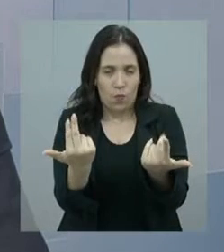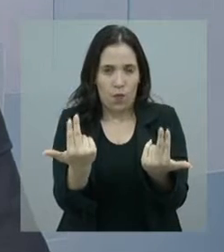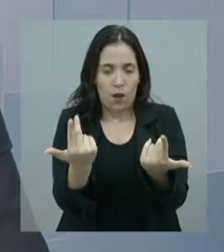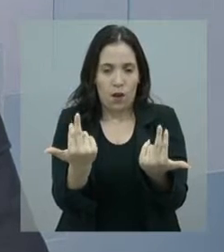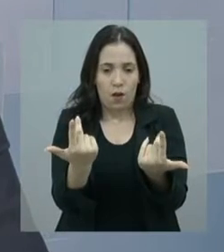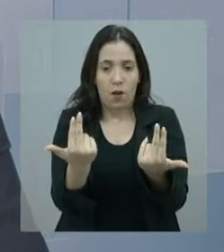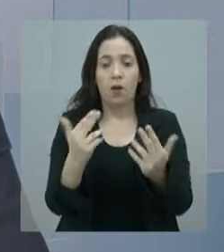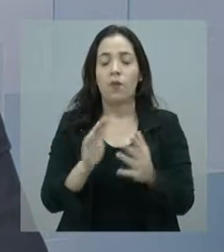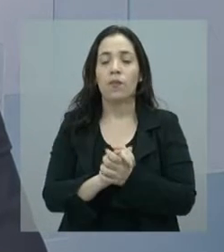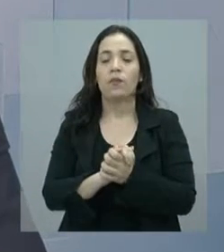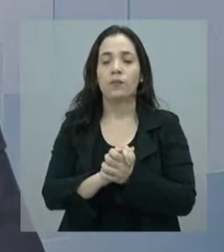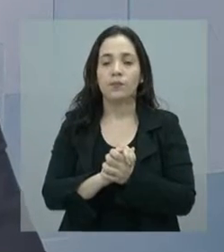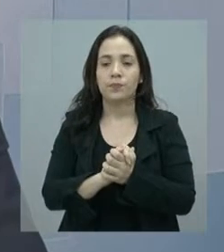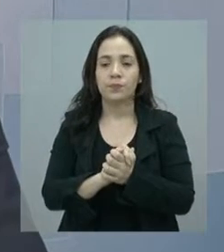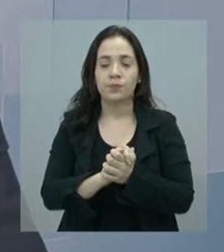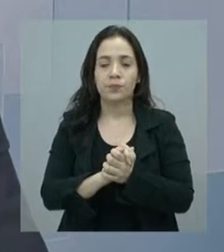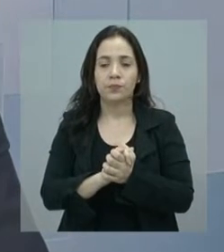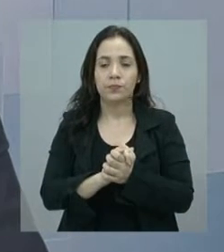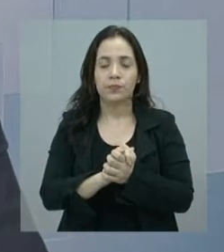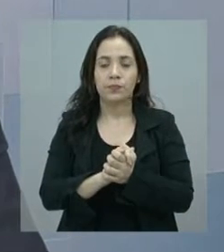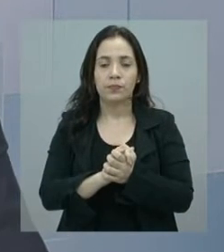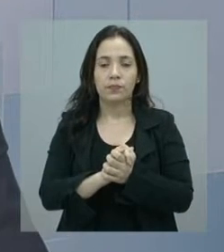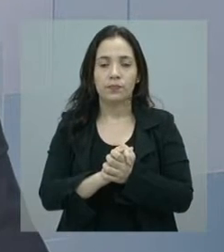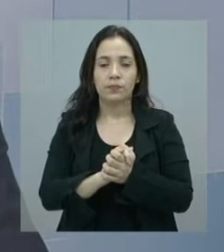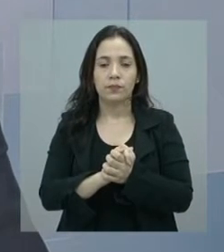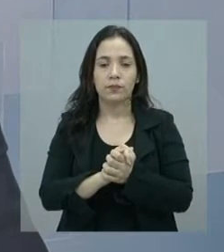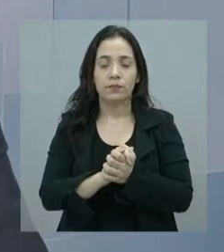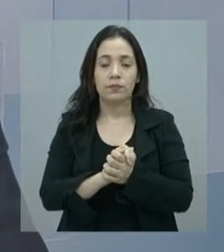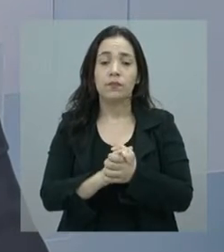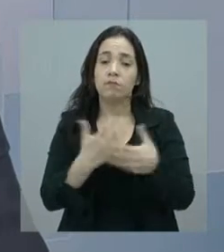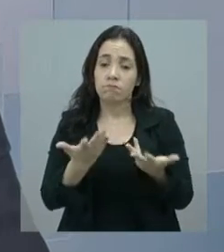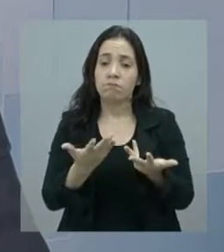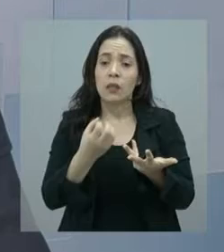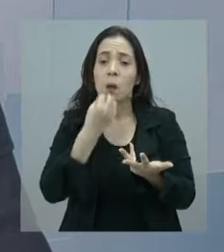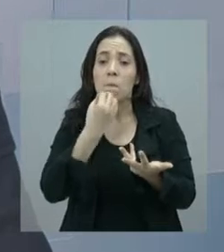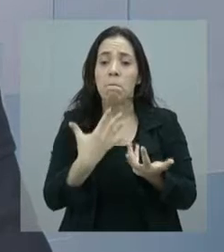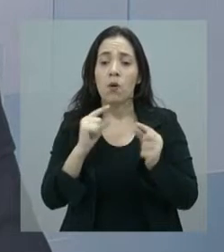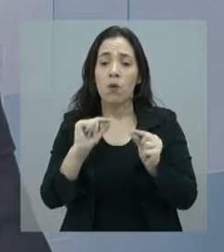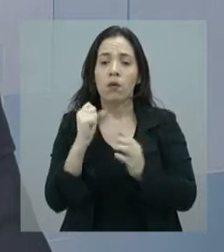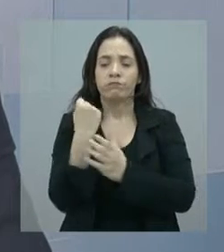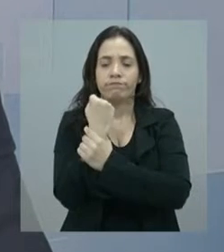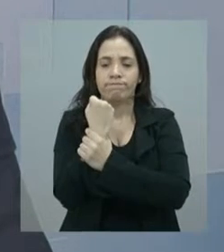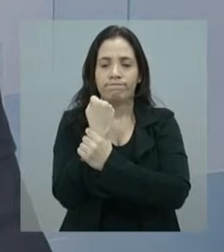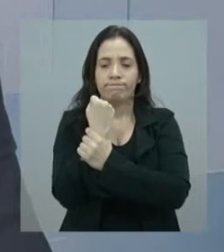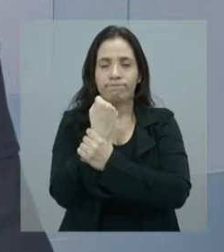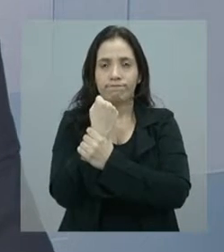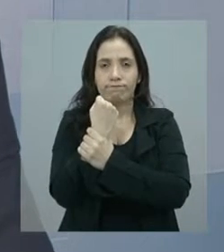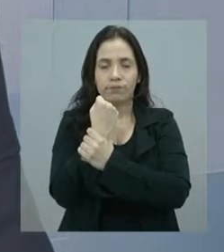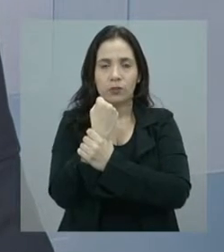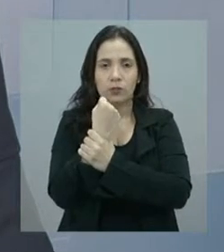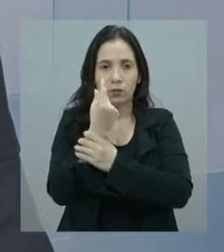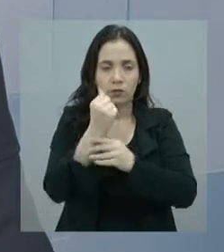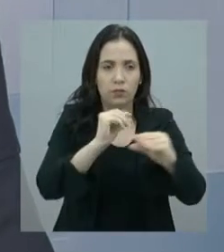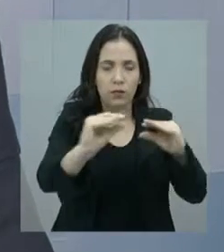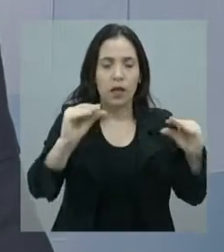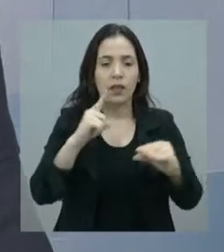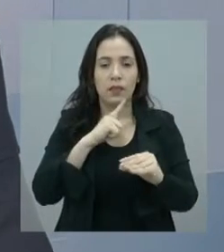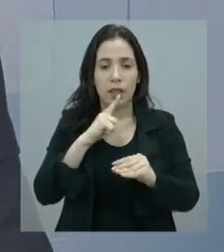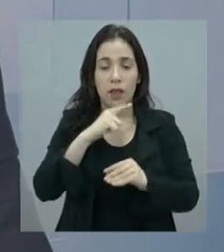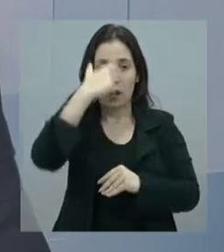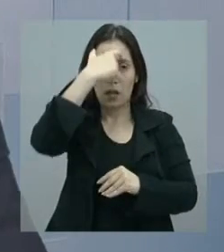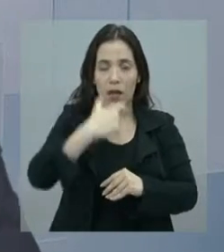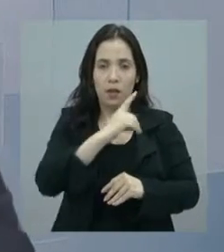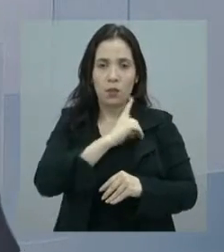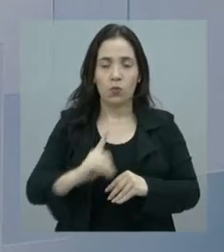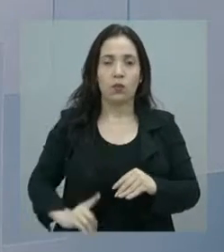só não a Previdência, que a Previdência seria separada. E isso é uma forma da gente garantir mais recursos. Nós temos direito a destinar R$ 1